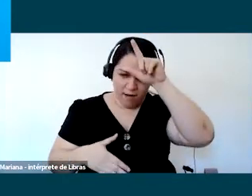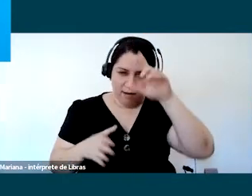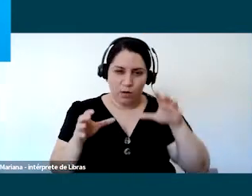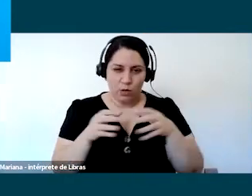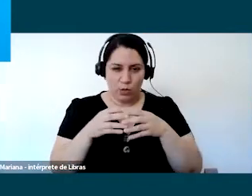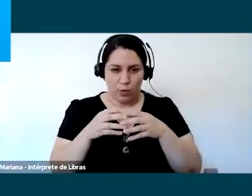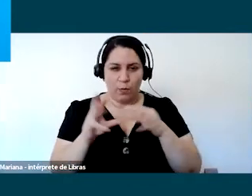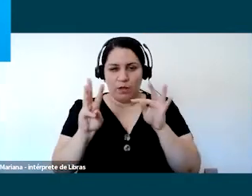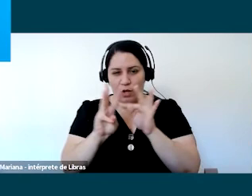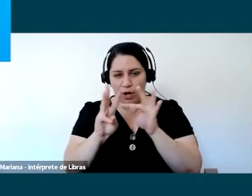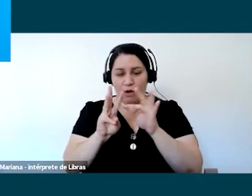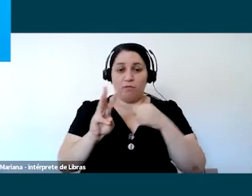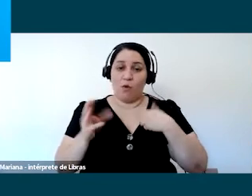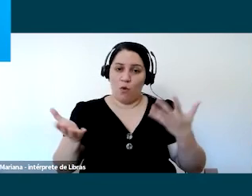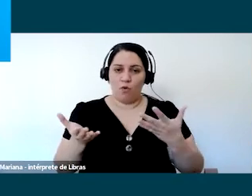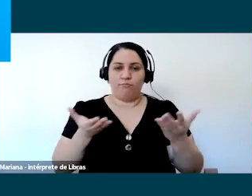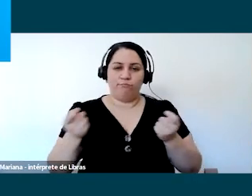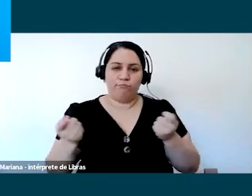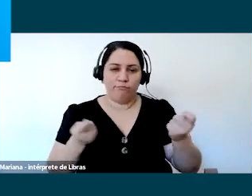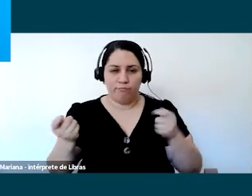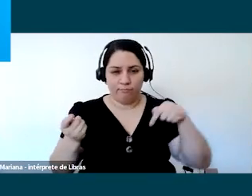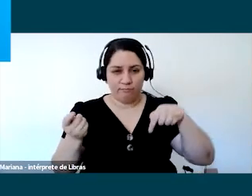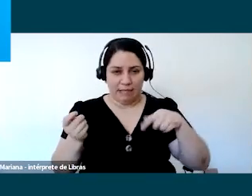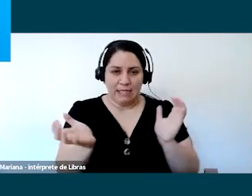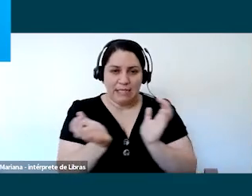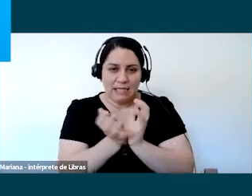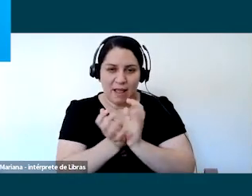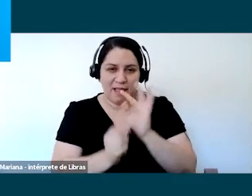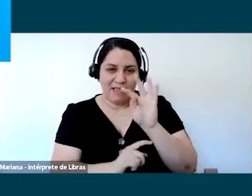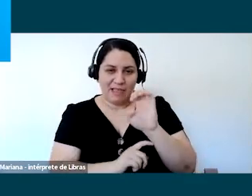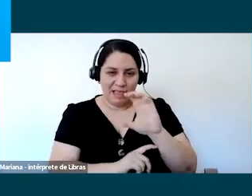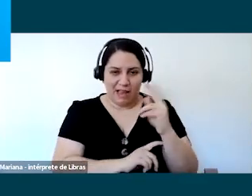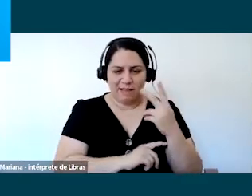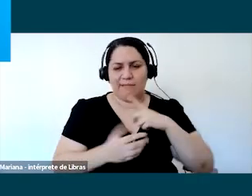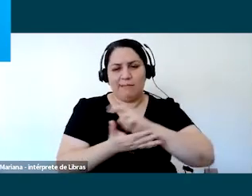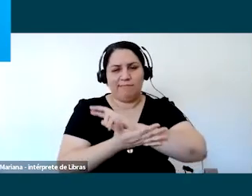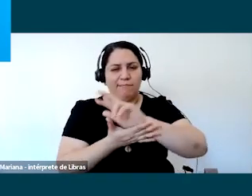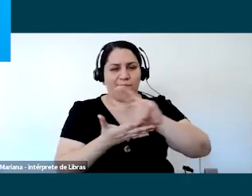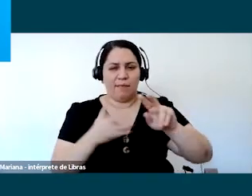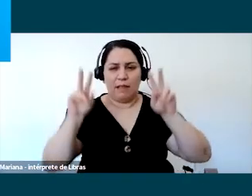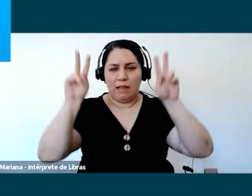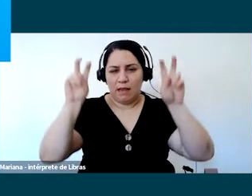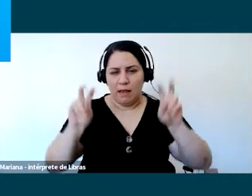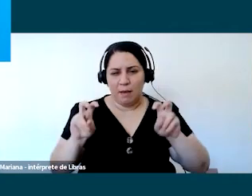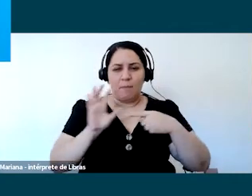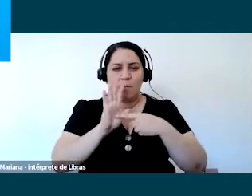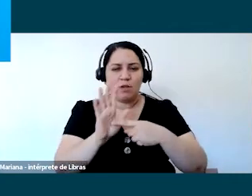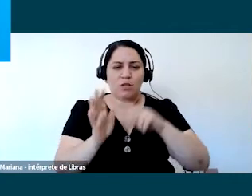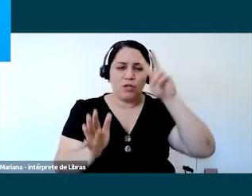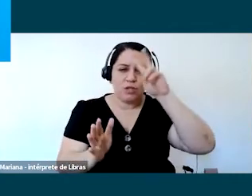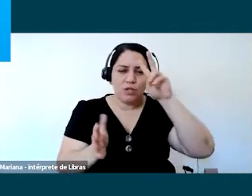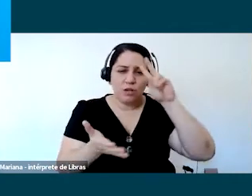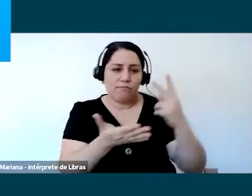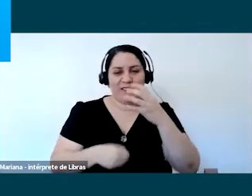acompanhar vocês aqui na sala Tech EdCo, onde a gente vai falar de variados temas, a gente vai ver cases reais de